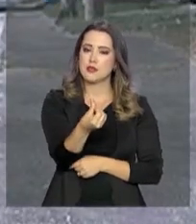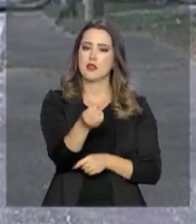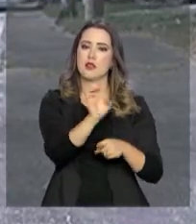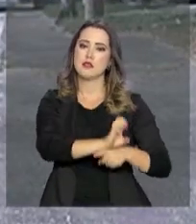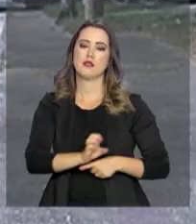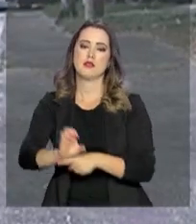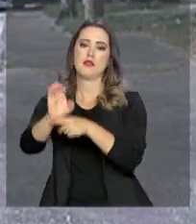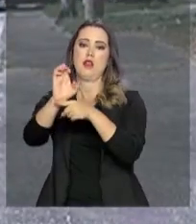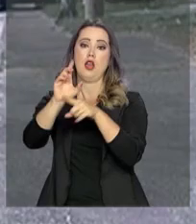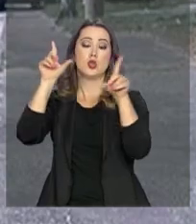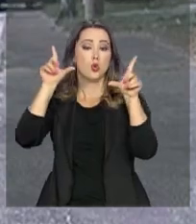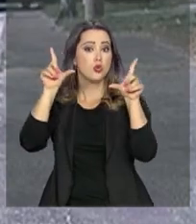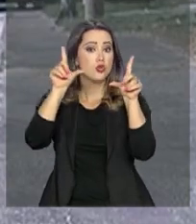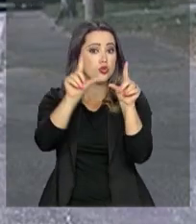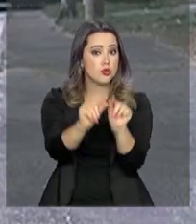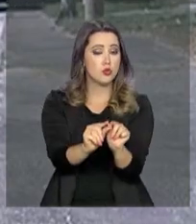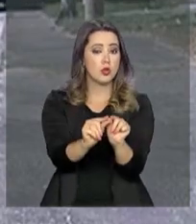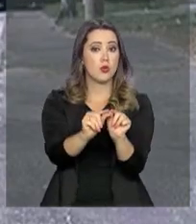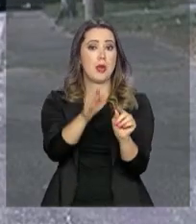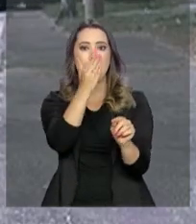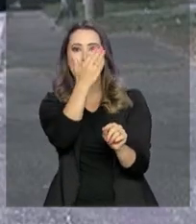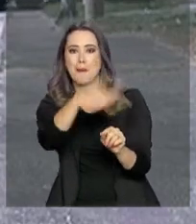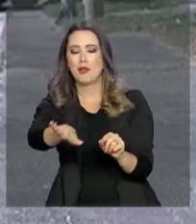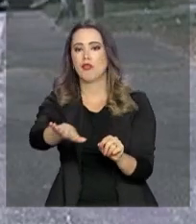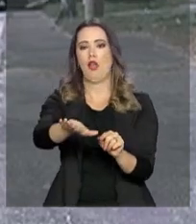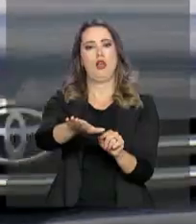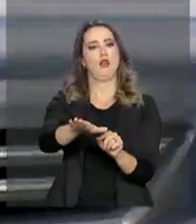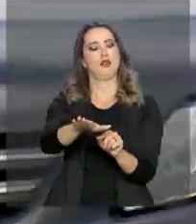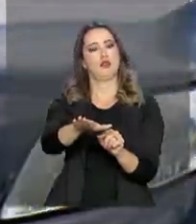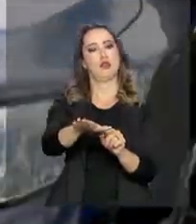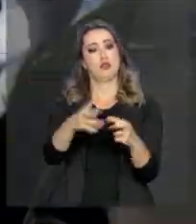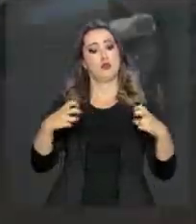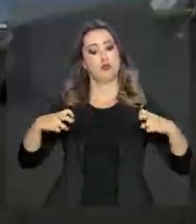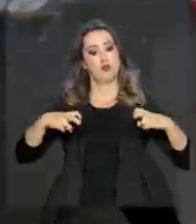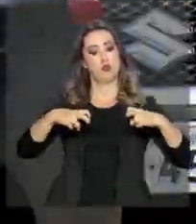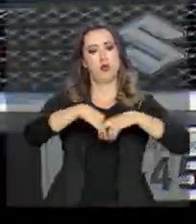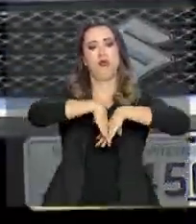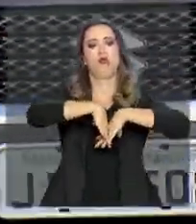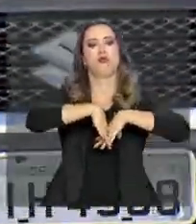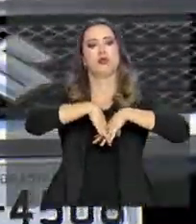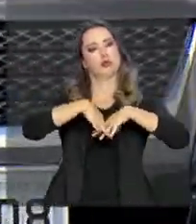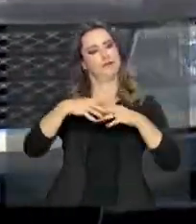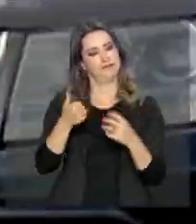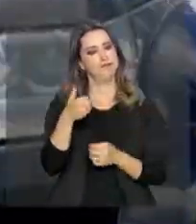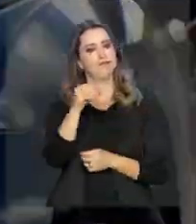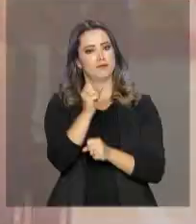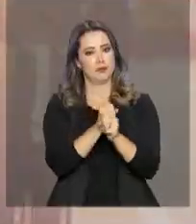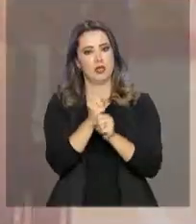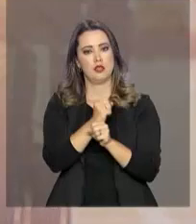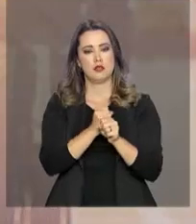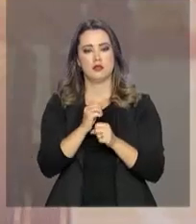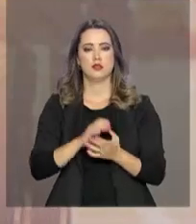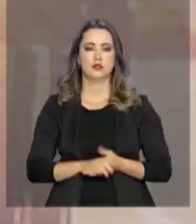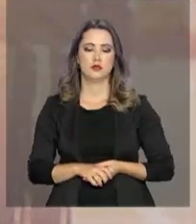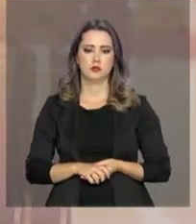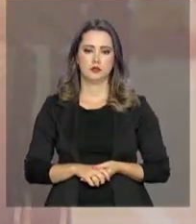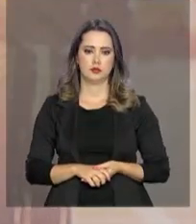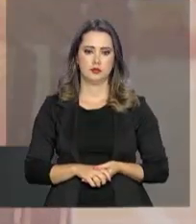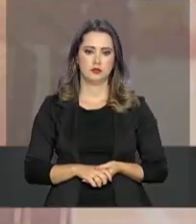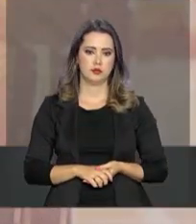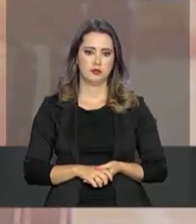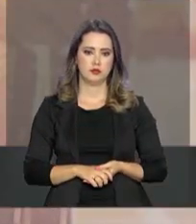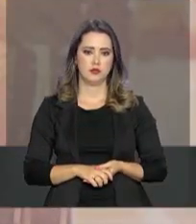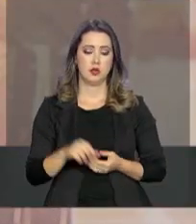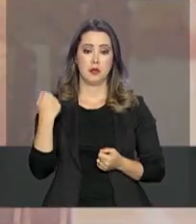reduzir pela metade o número de acidentes em dez anos e com isso poupar vidas e custos visamos juntar